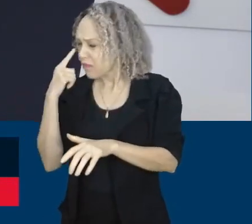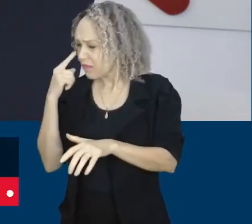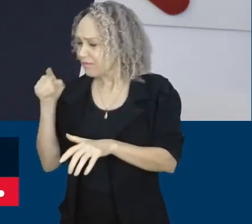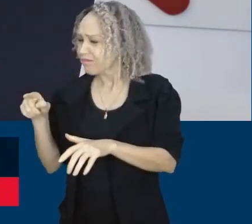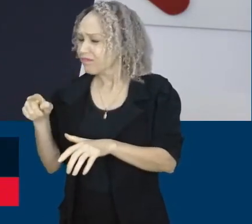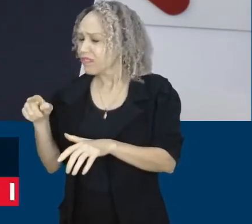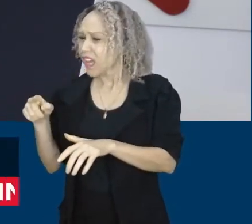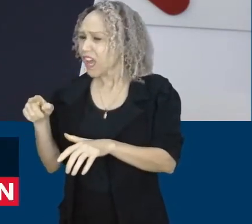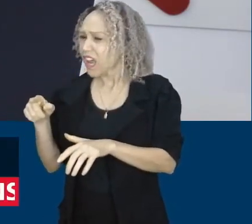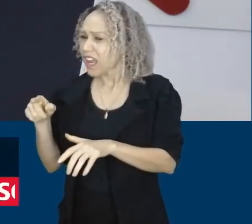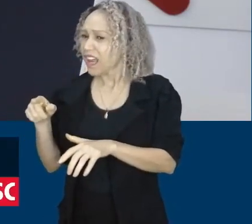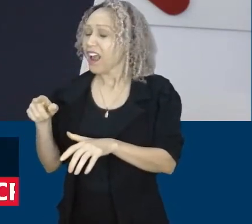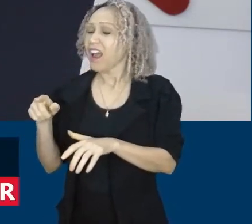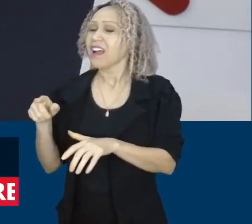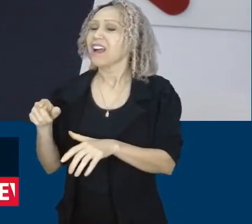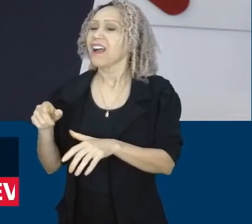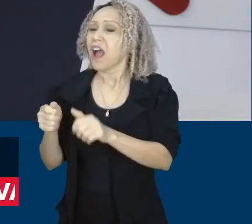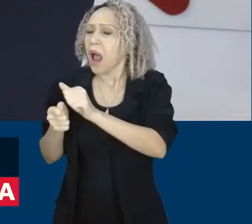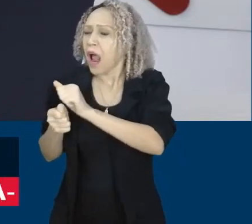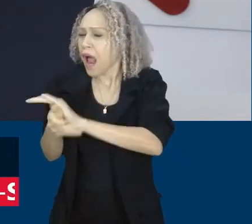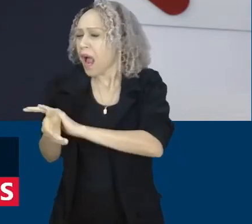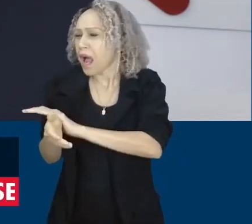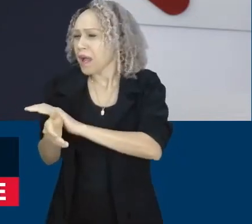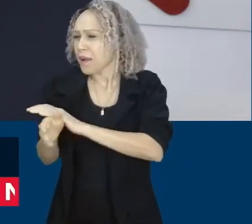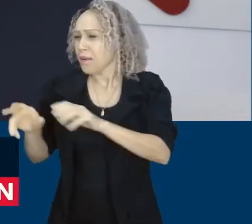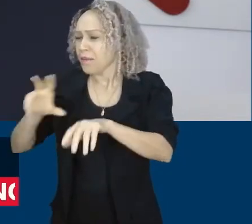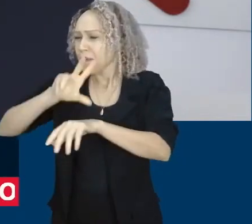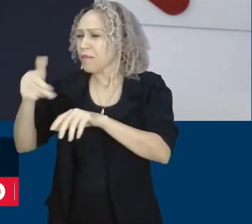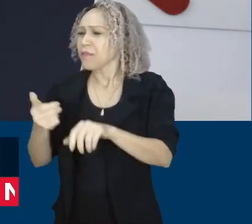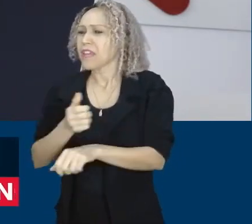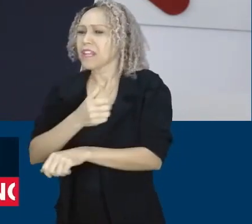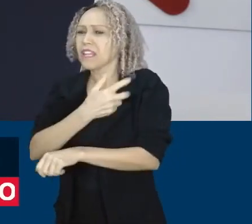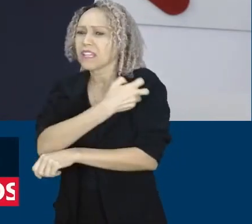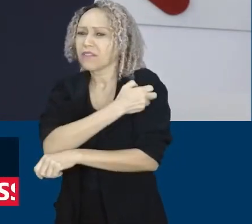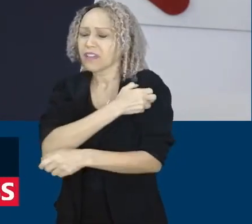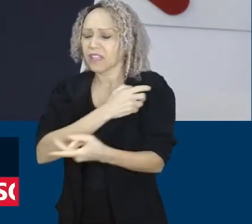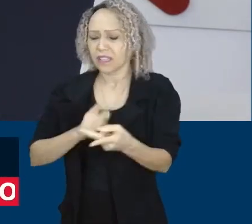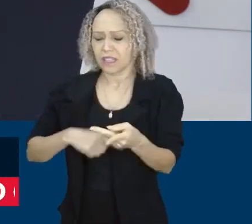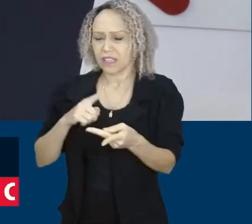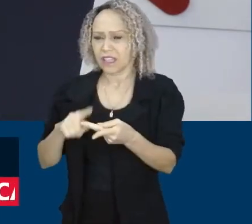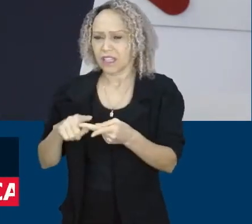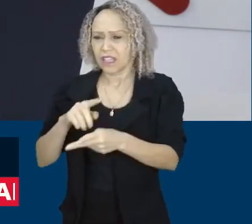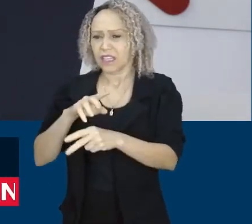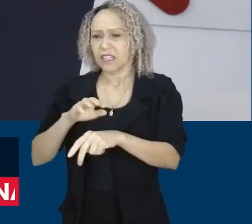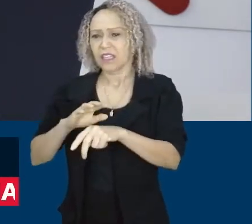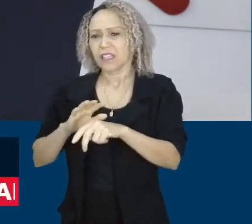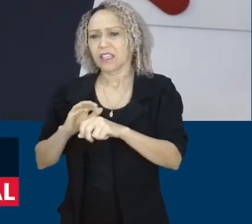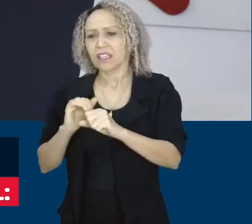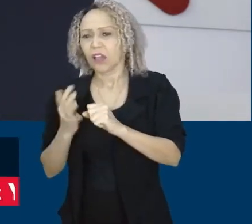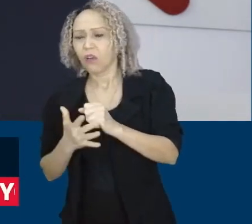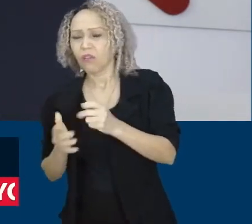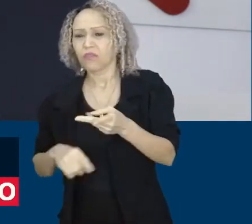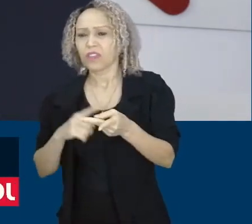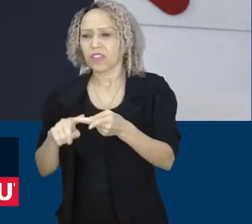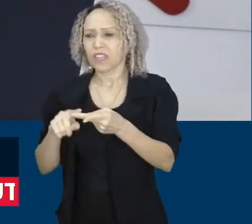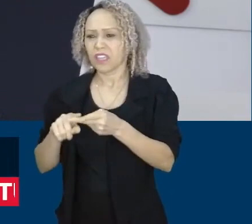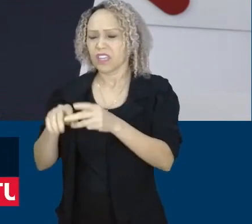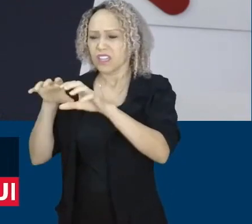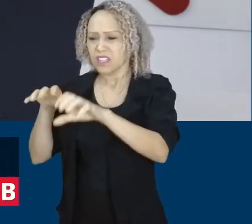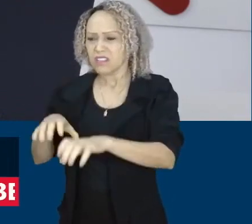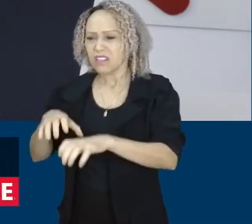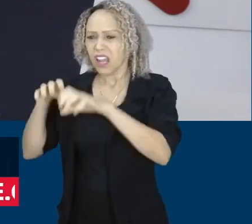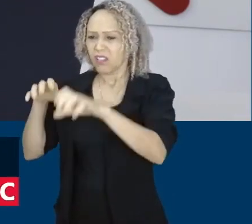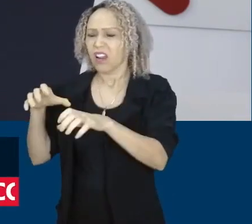a propina da vacina para a Covid-19, tratoraço, aquele escândalo do lobby do ouro no